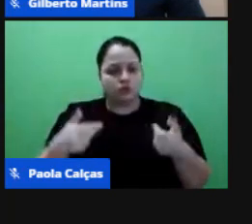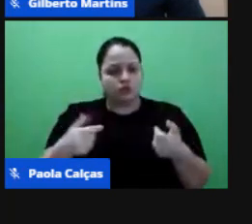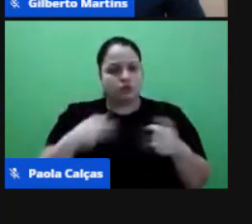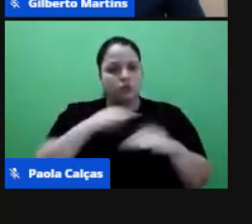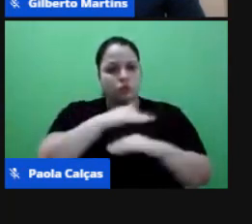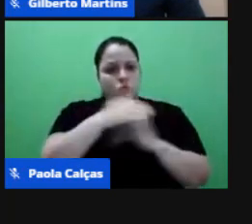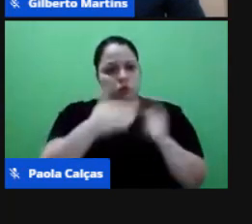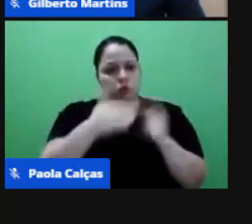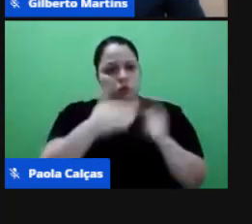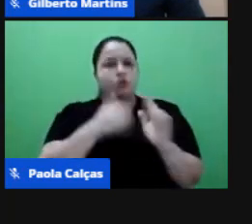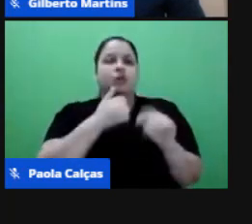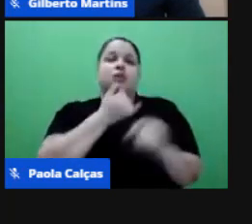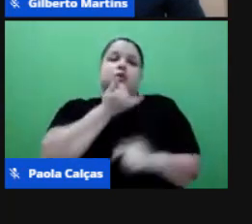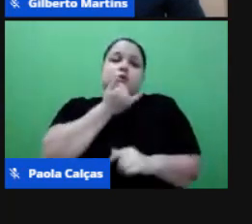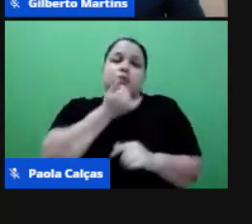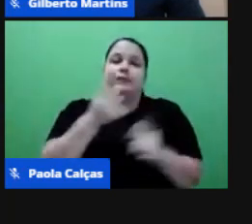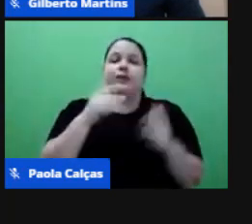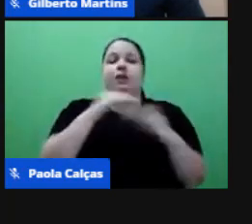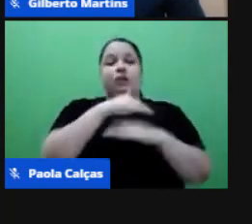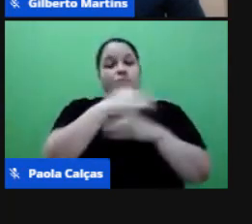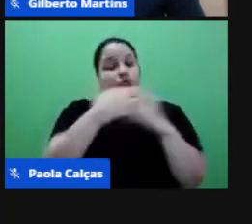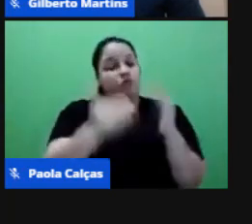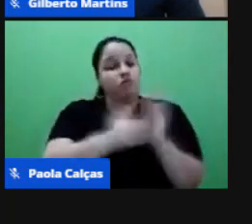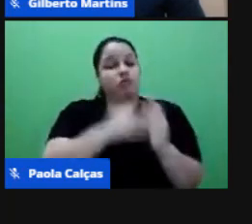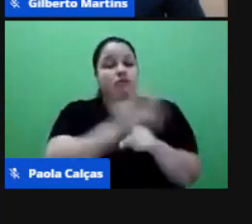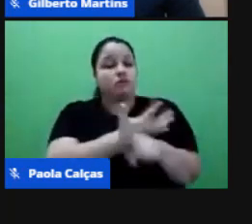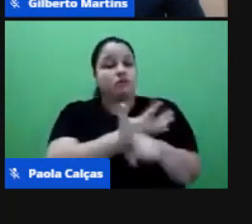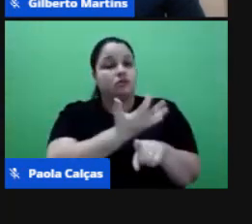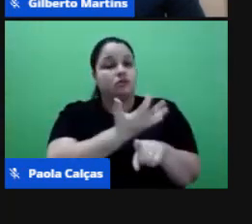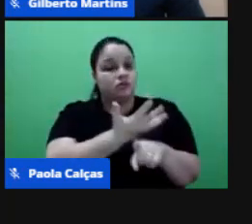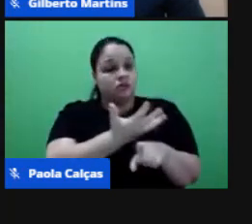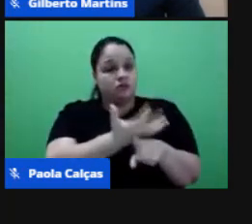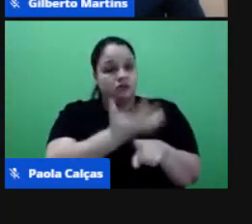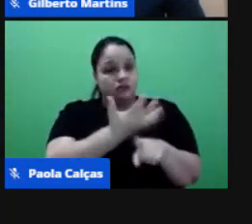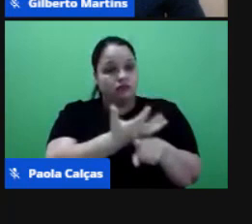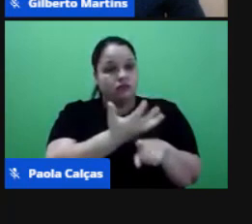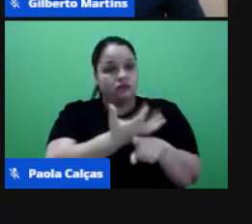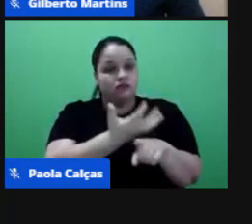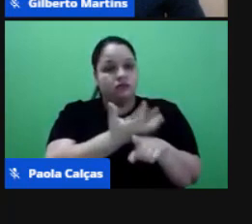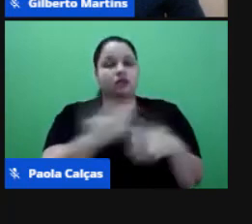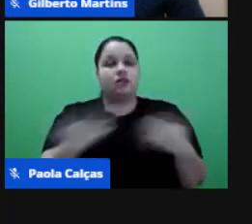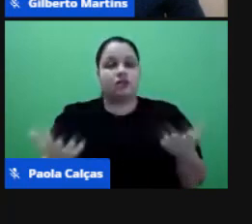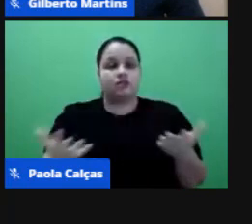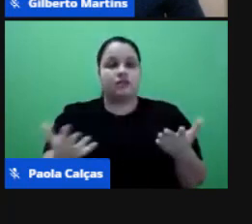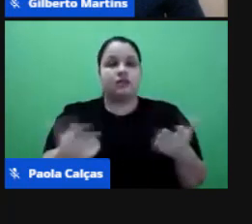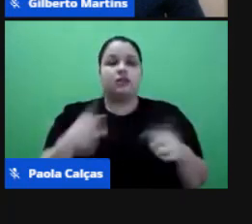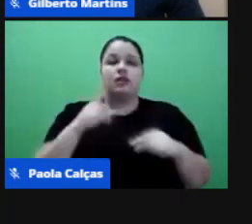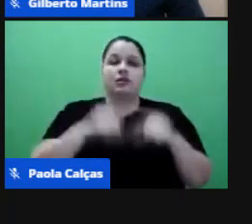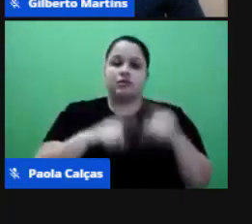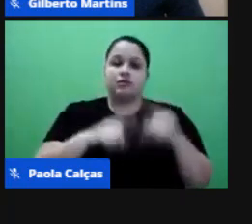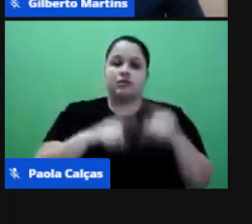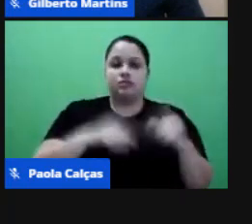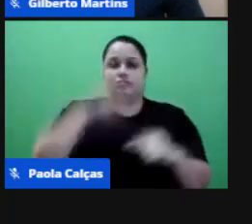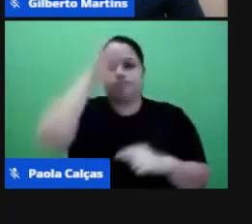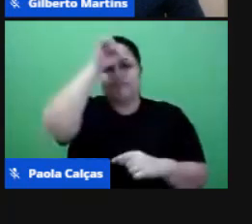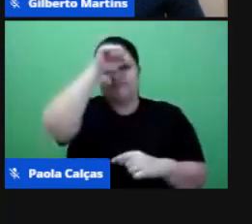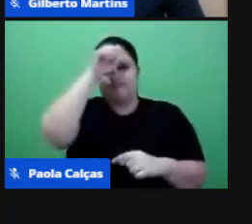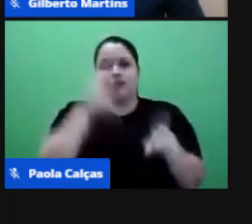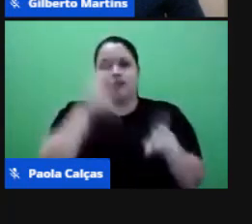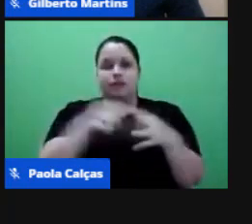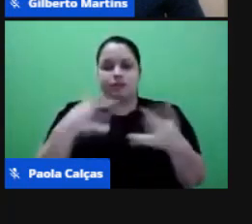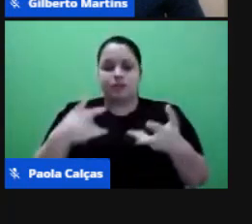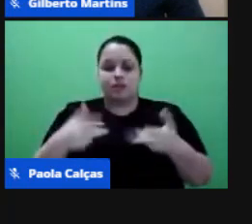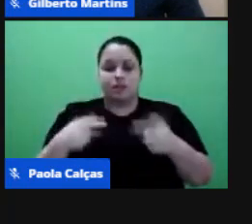componentes, estarão com o objeto de conhecimento e habilidade indicada do terceiro ano.